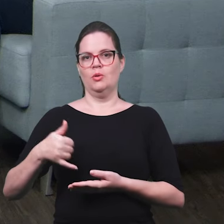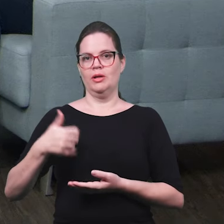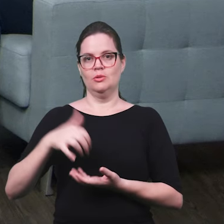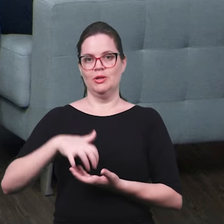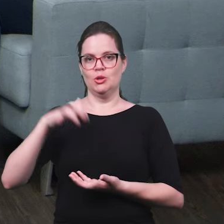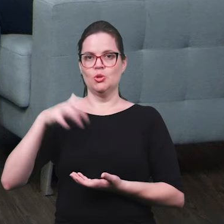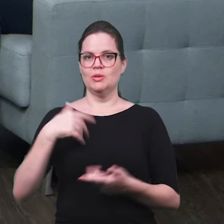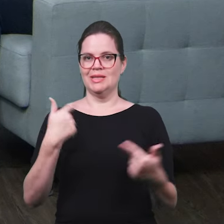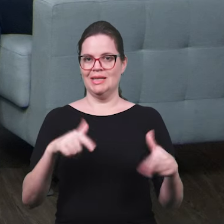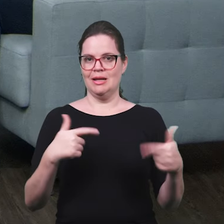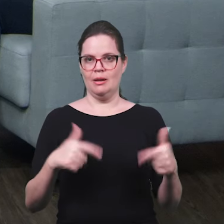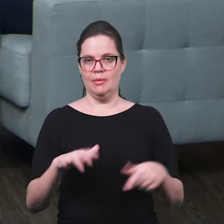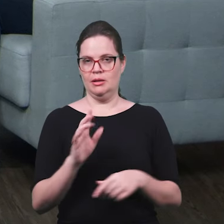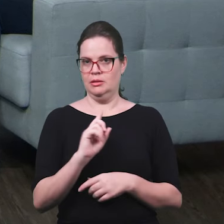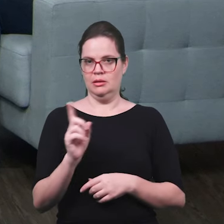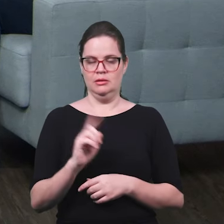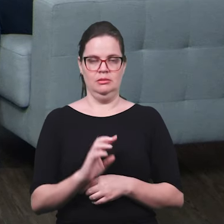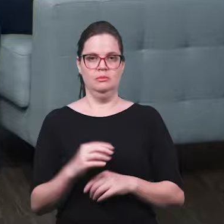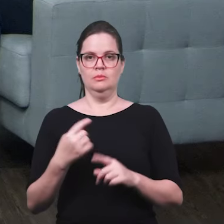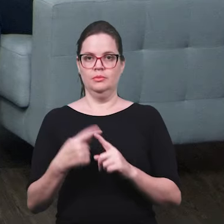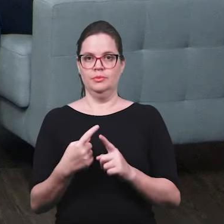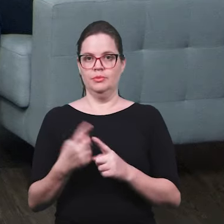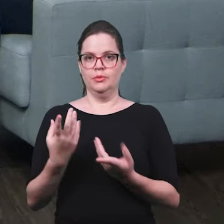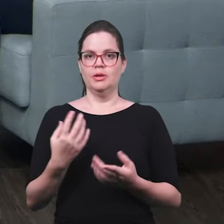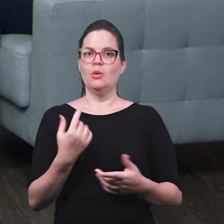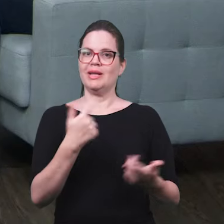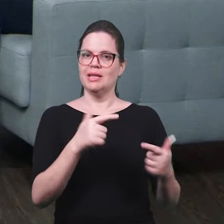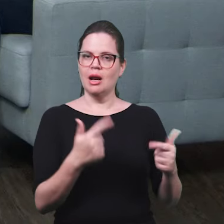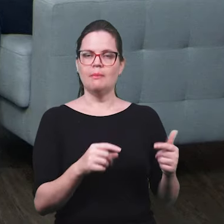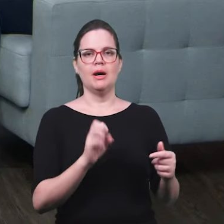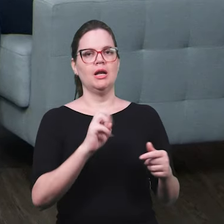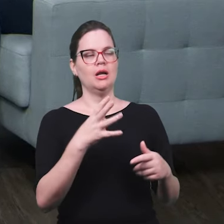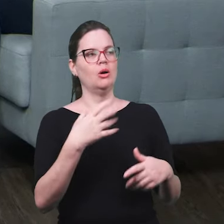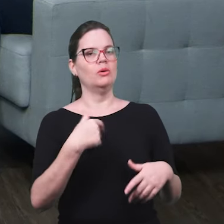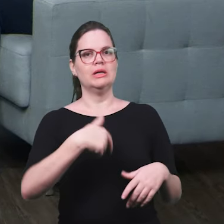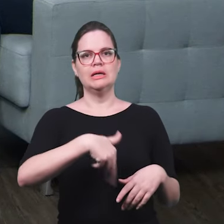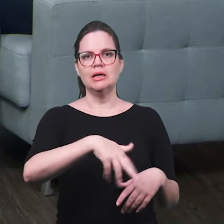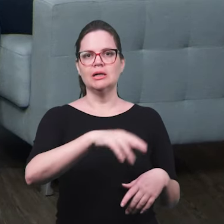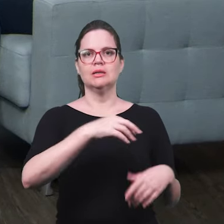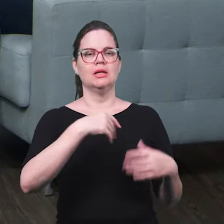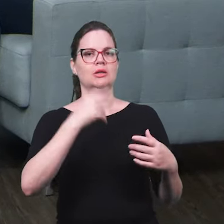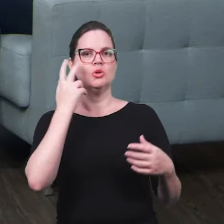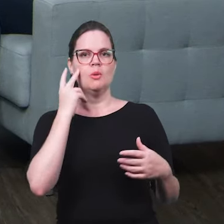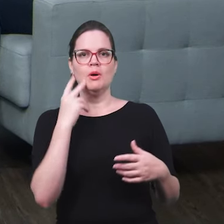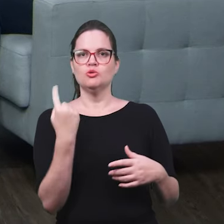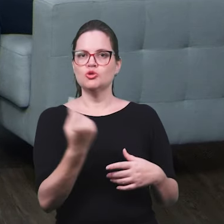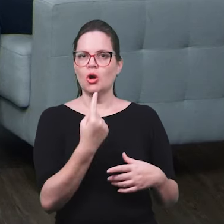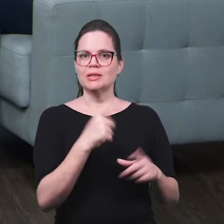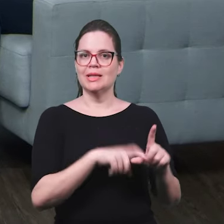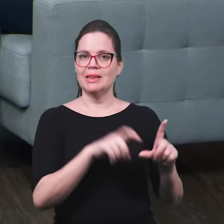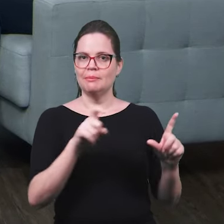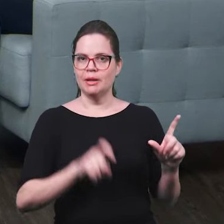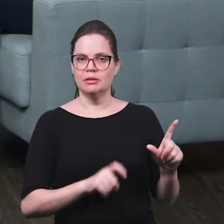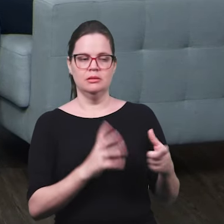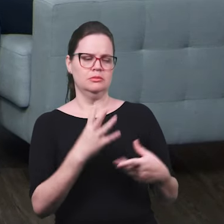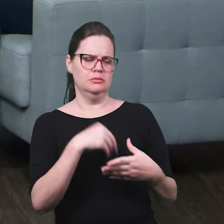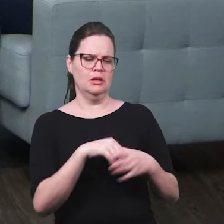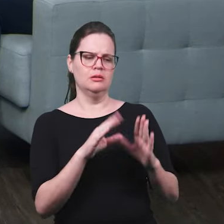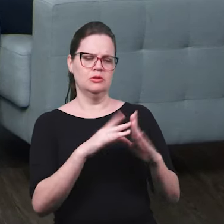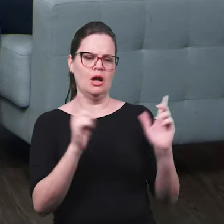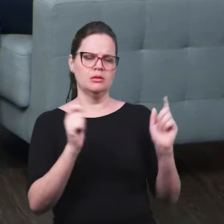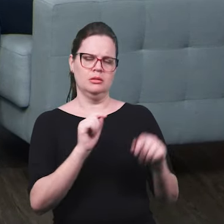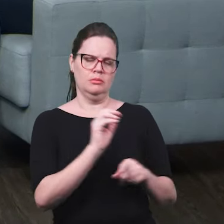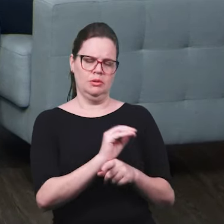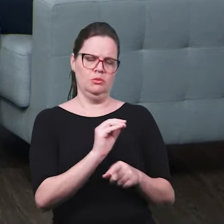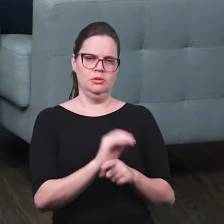falando do idoso ativo. O idoso ativo, ele é cuidado em casa, que é o primeiro episódio que nós falamos. Ele é cuidado em casa. Ou